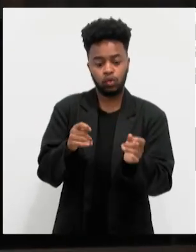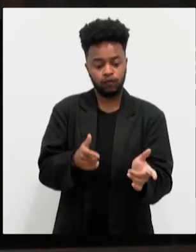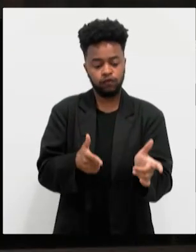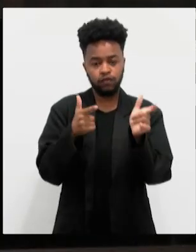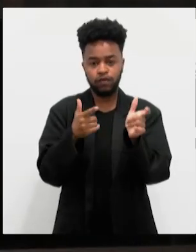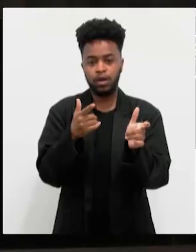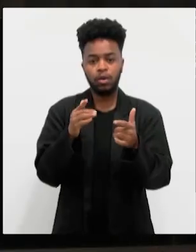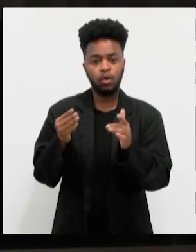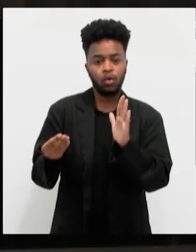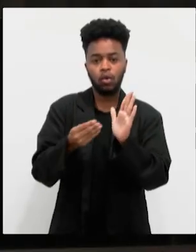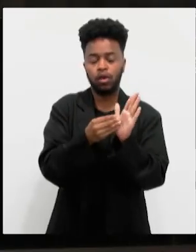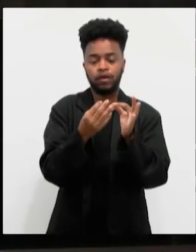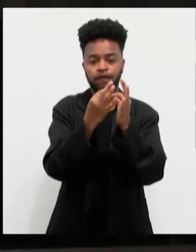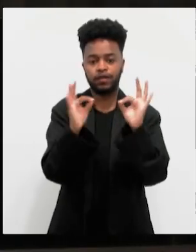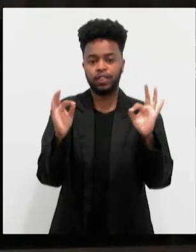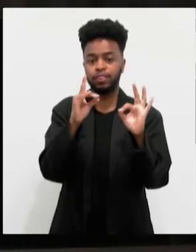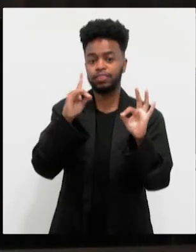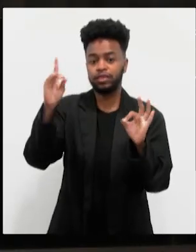é fiel.